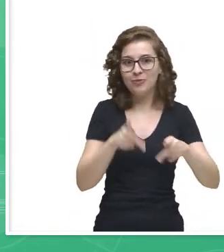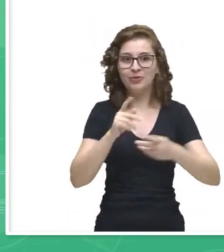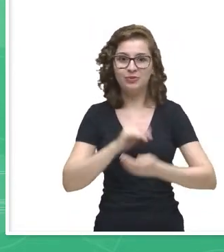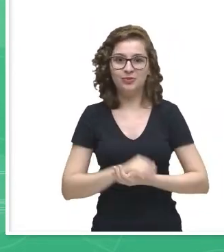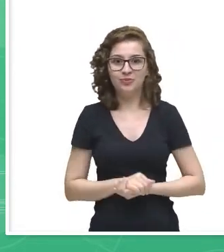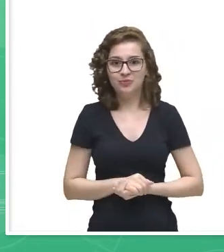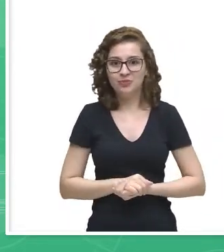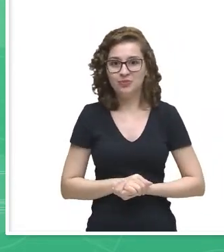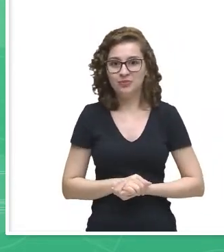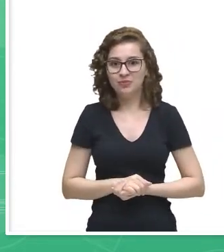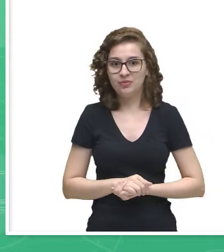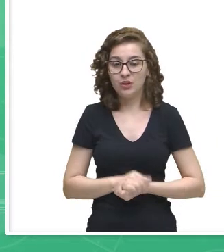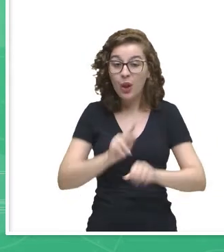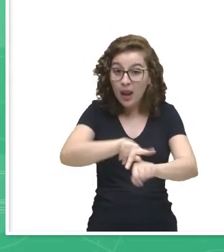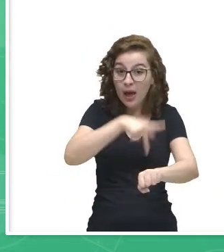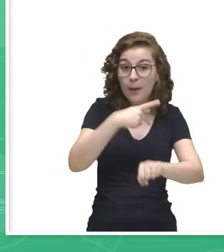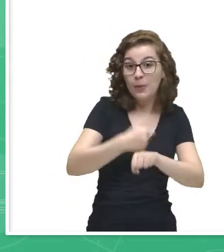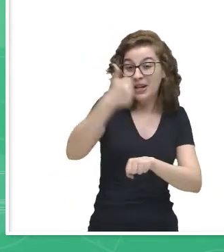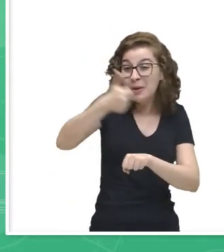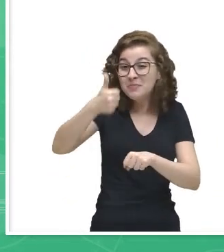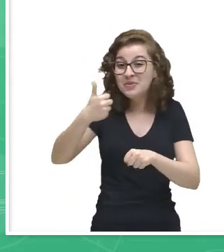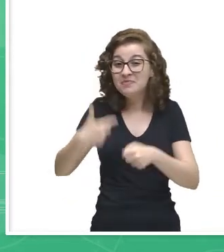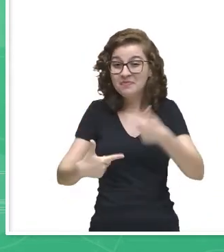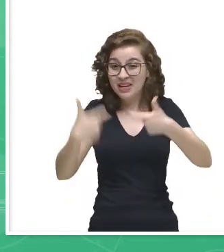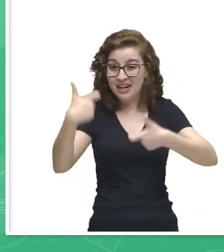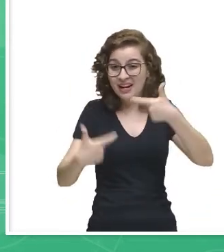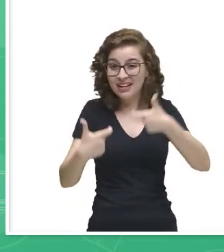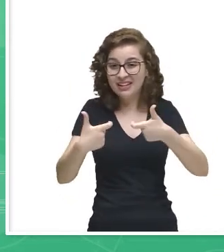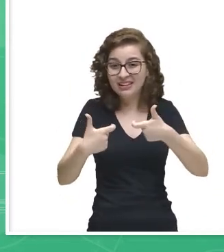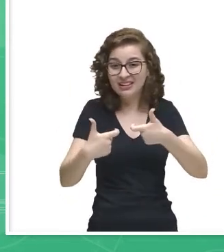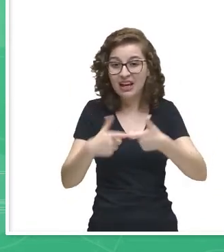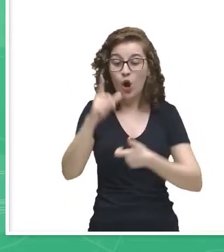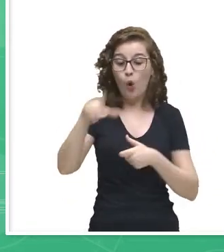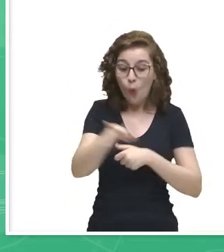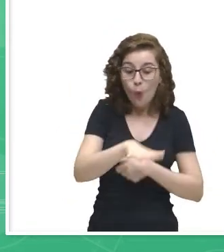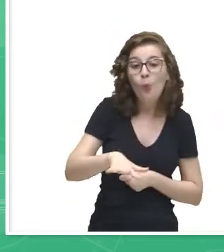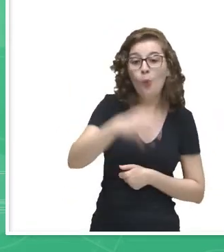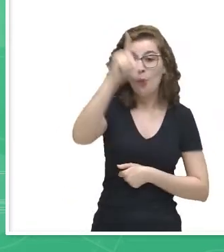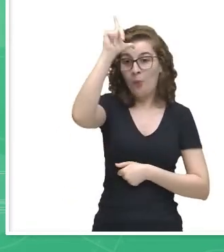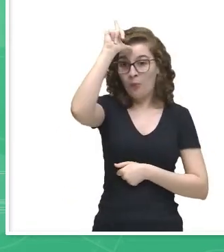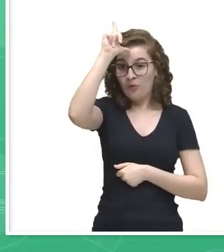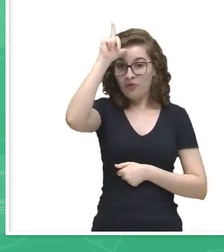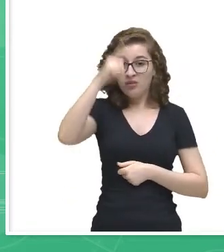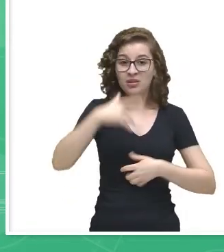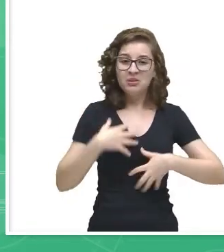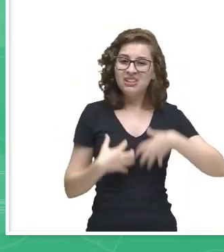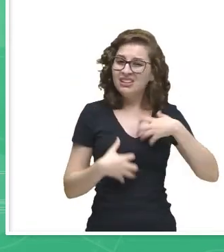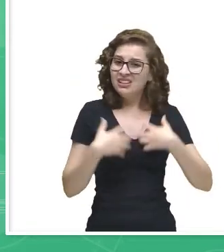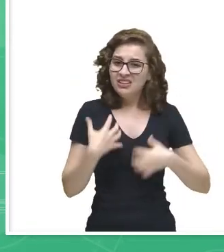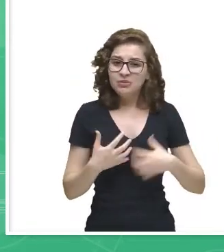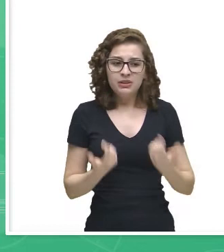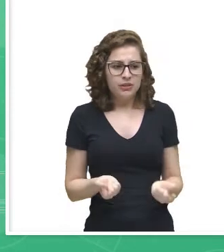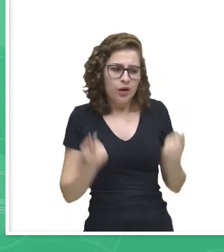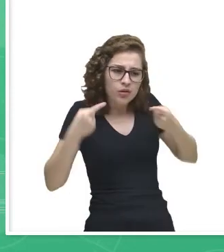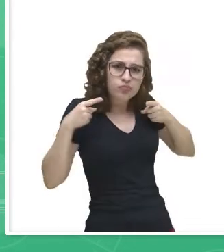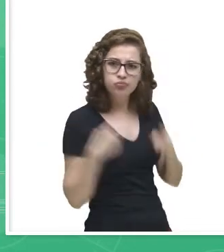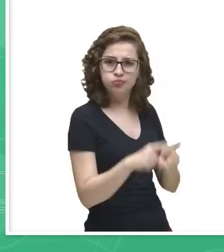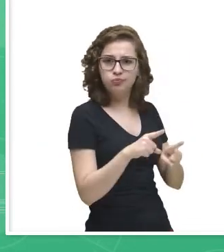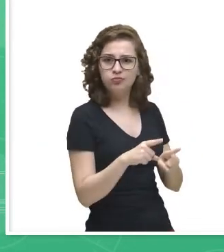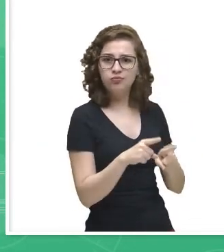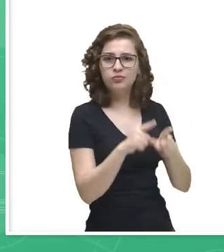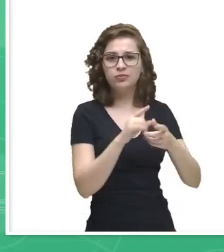produzir esse ressentimento nos alemães, com uma reação aos outros países, principalmente ali